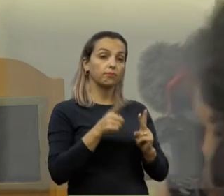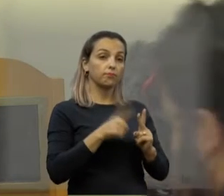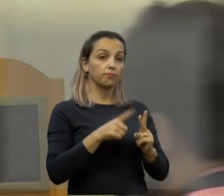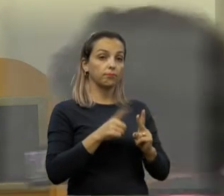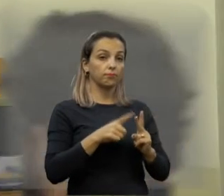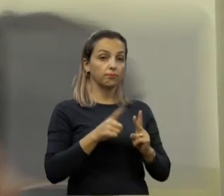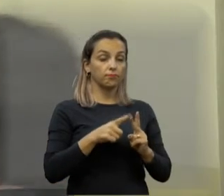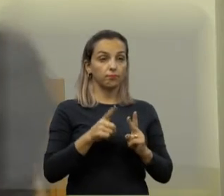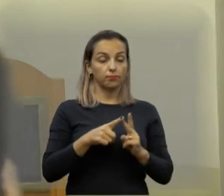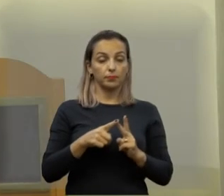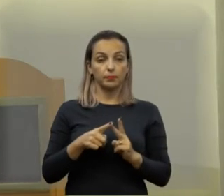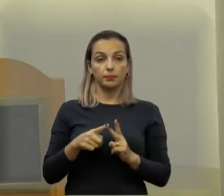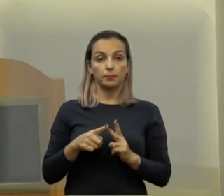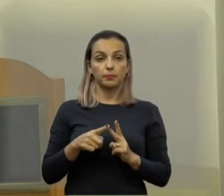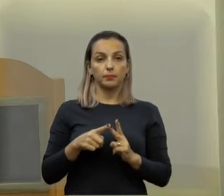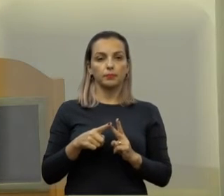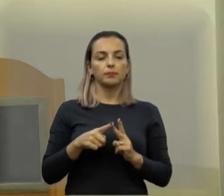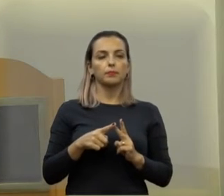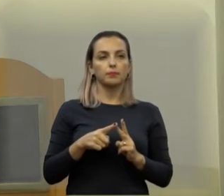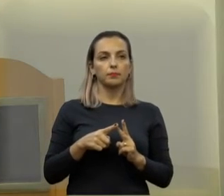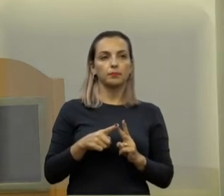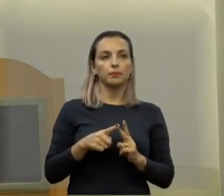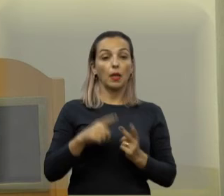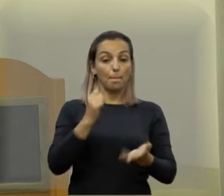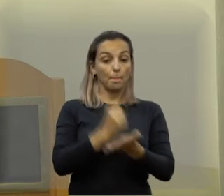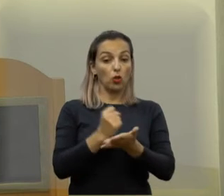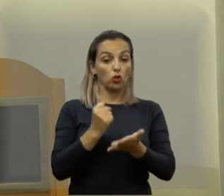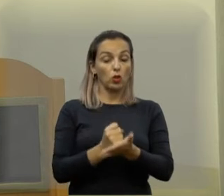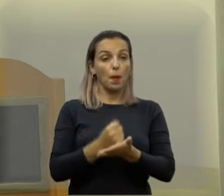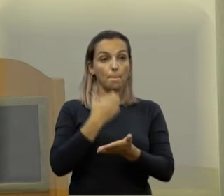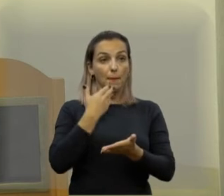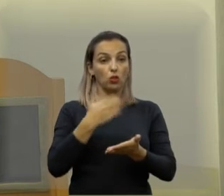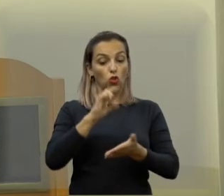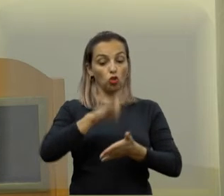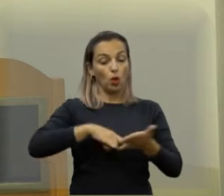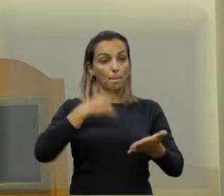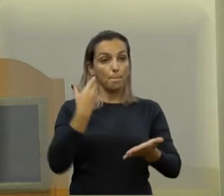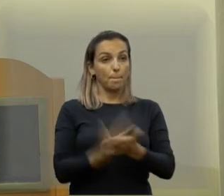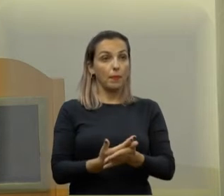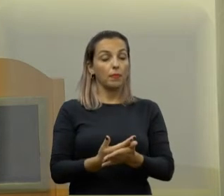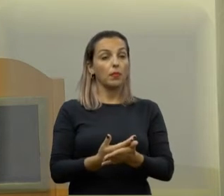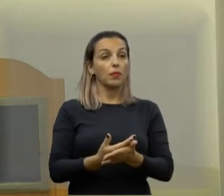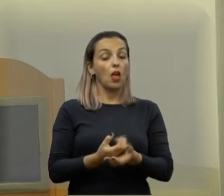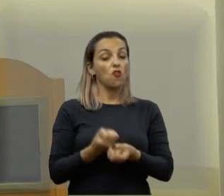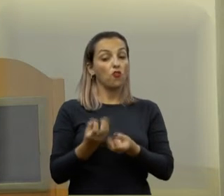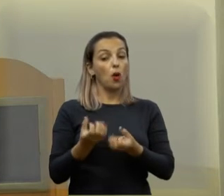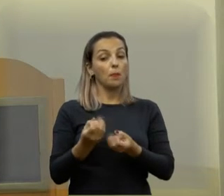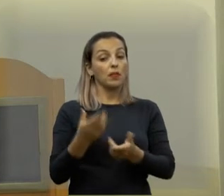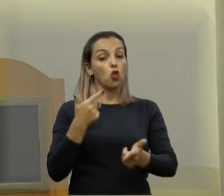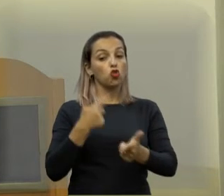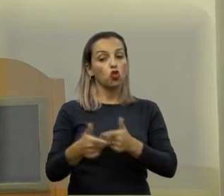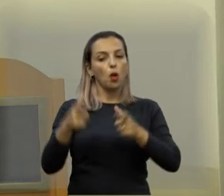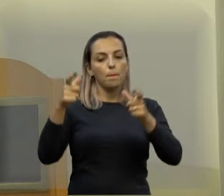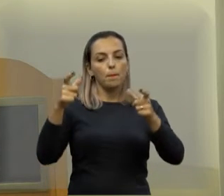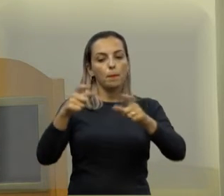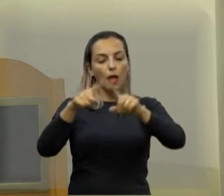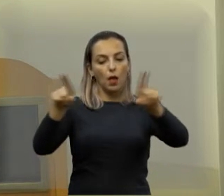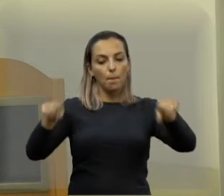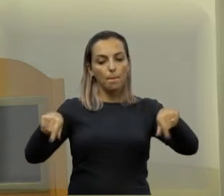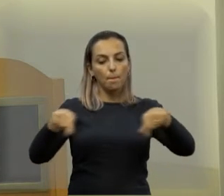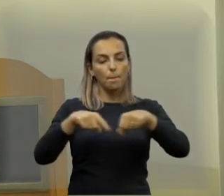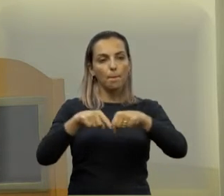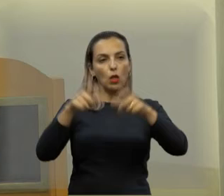nosso questionamos e protocolando o requerimento solicitando informações sobre o imóvel locado